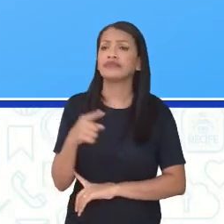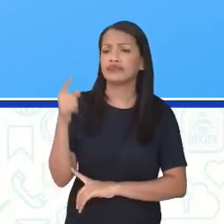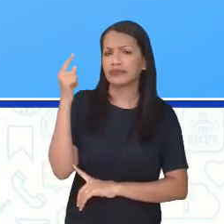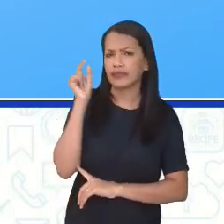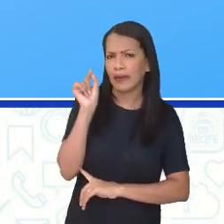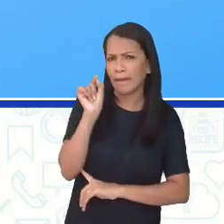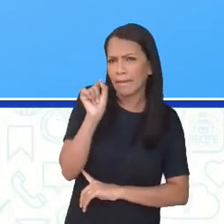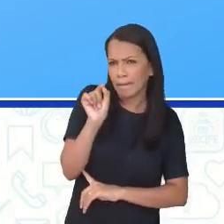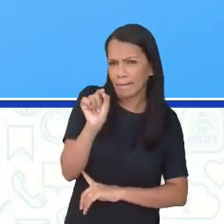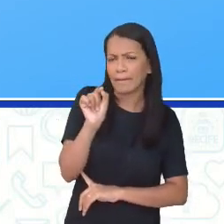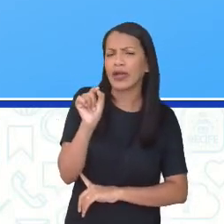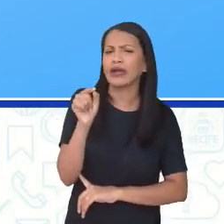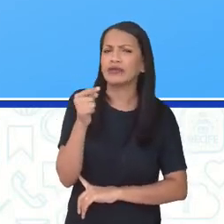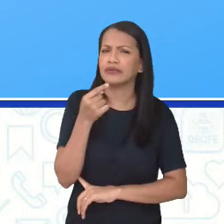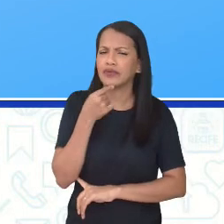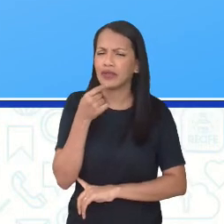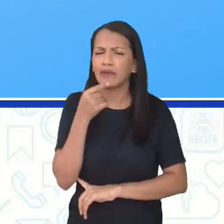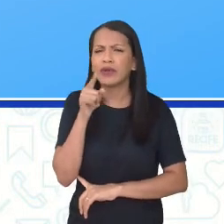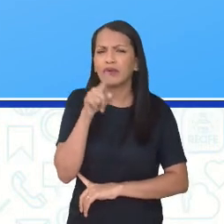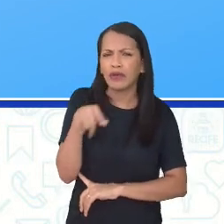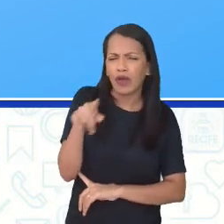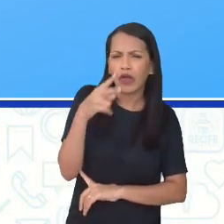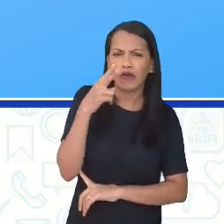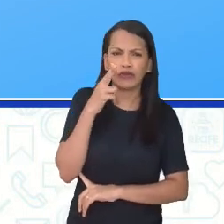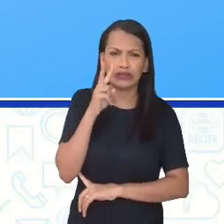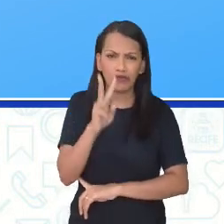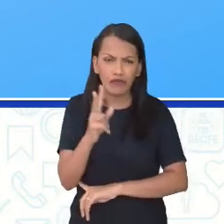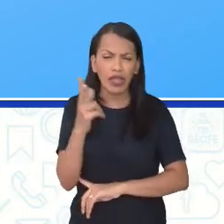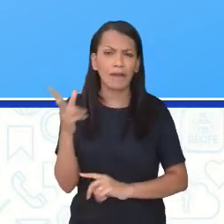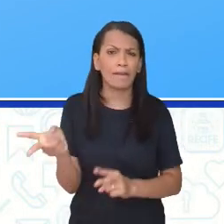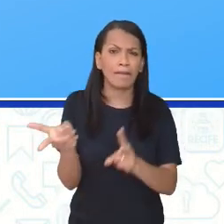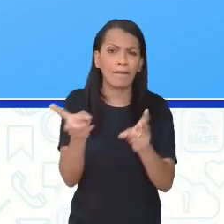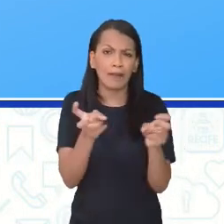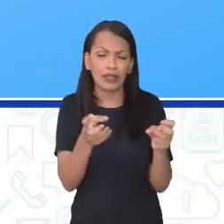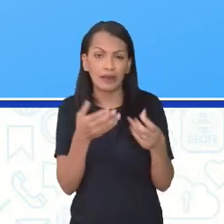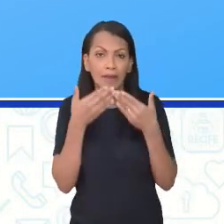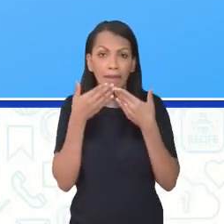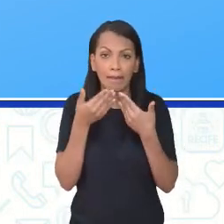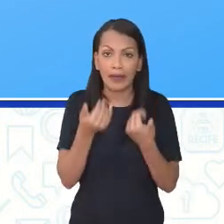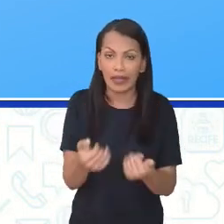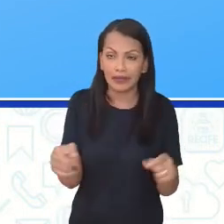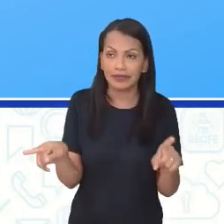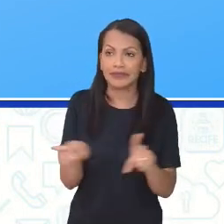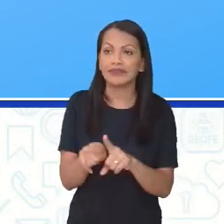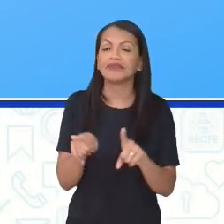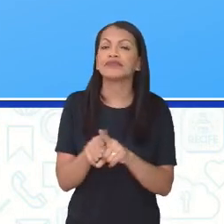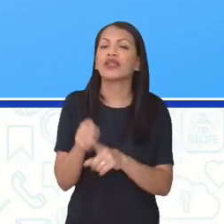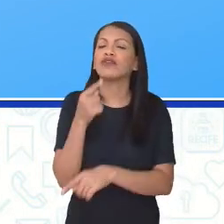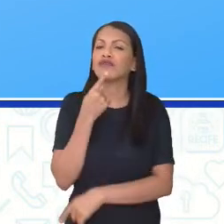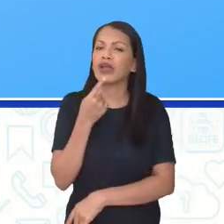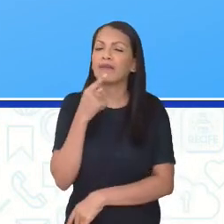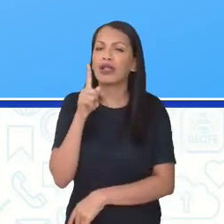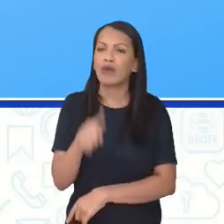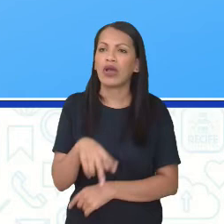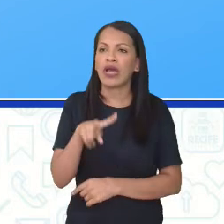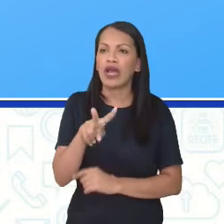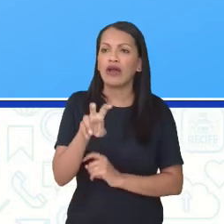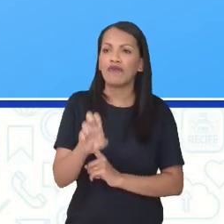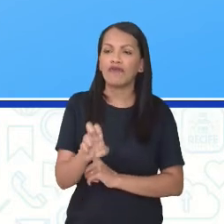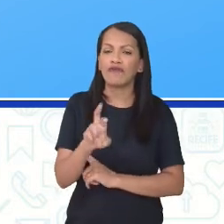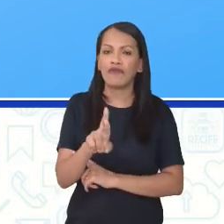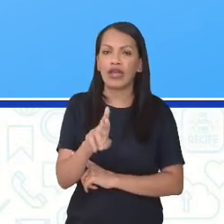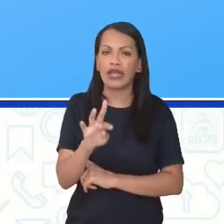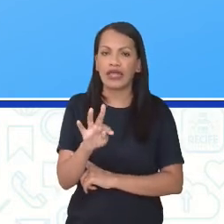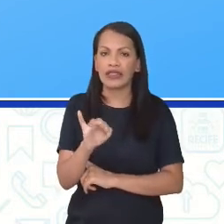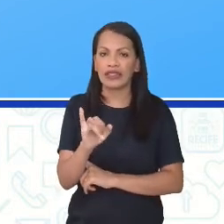um ponto não é isso. Mas eu exagerei mesmo para vocês perceberem que os vértices é o encontro de